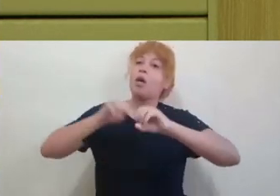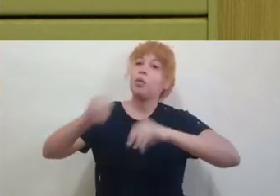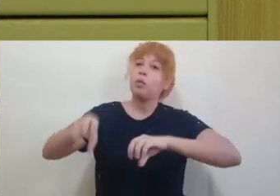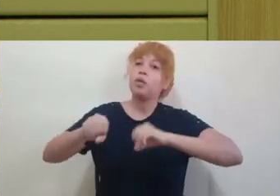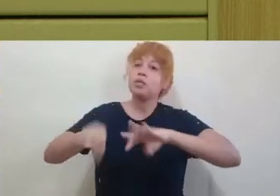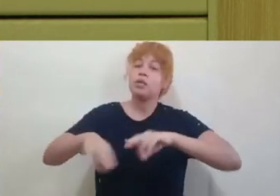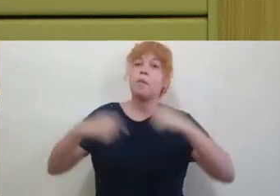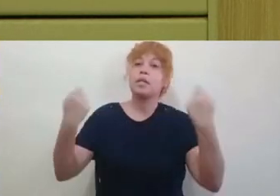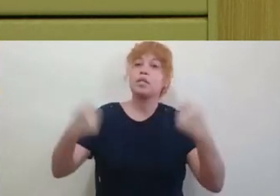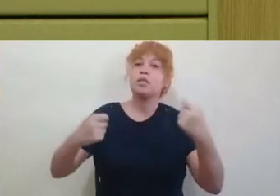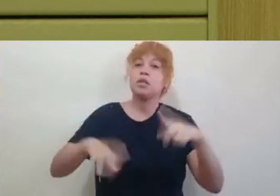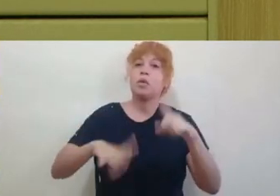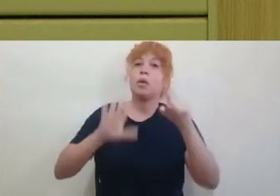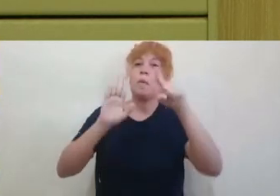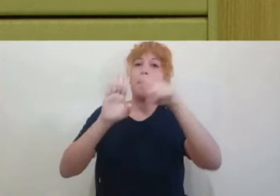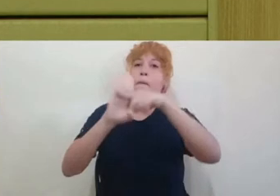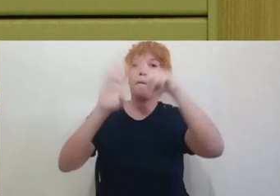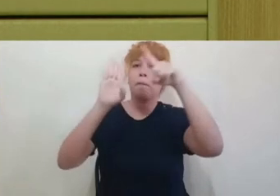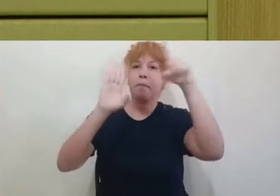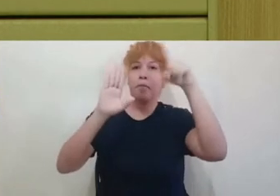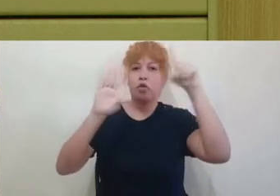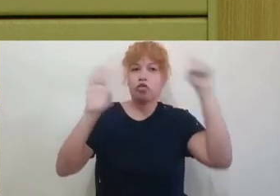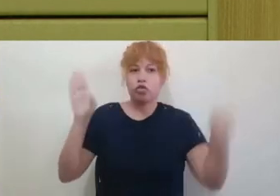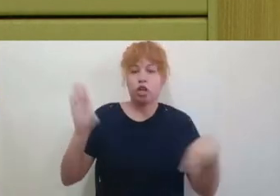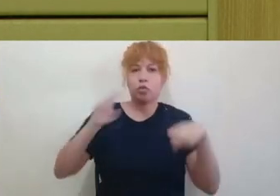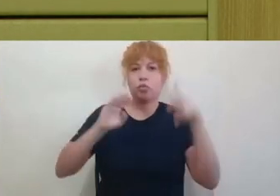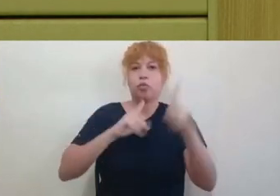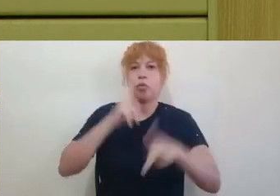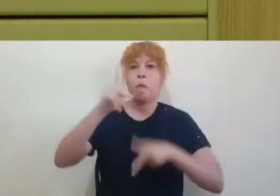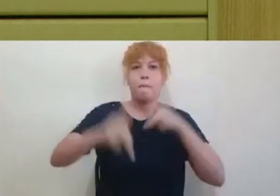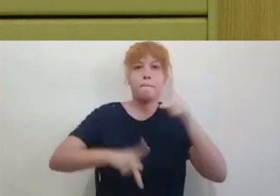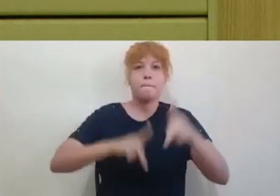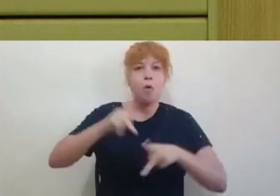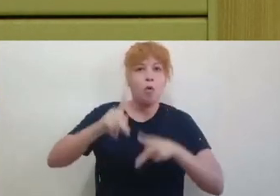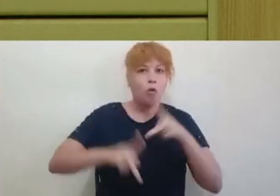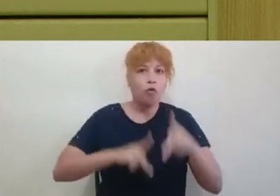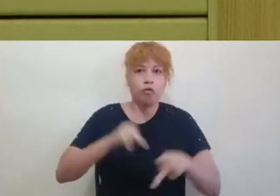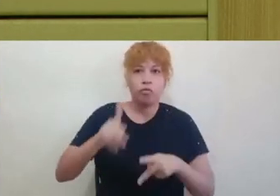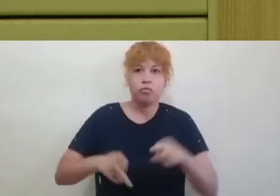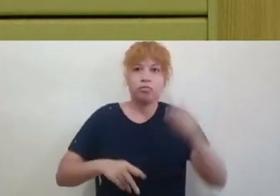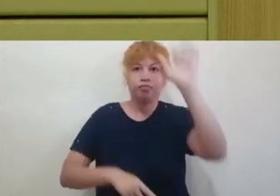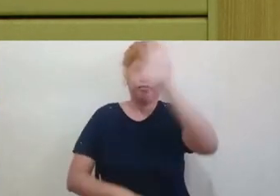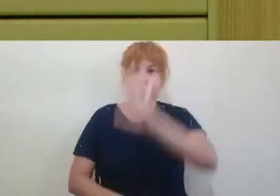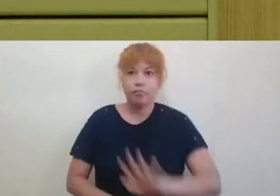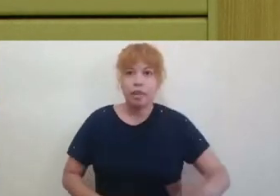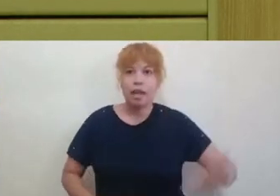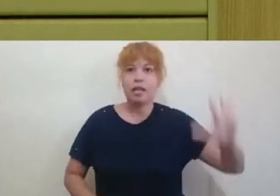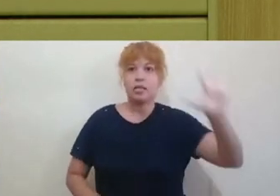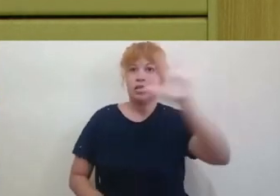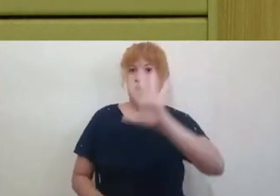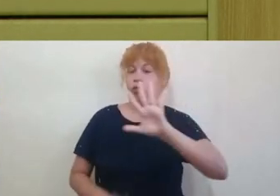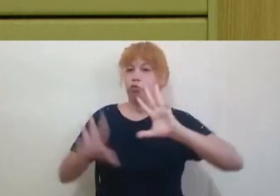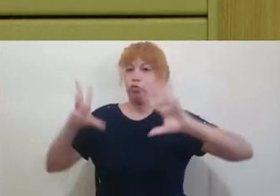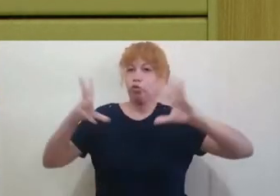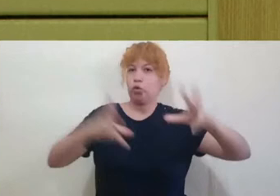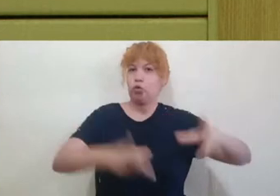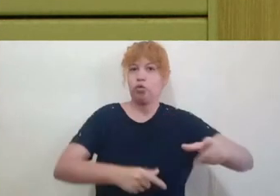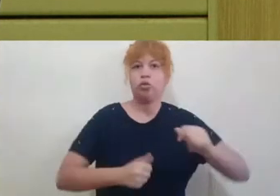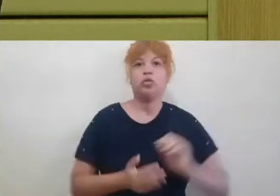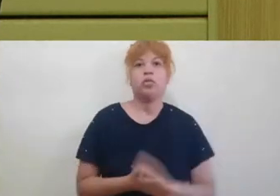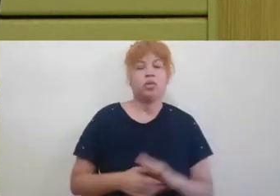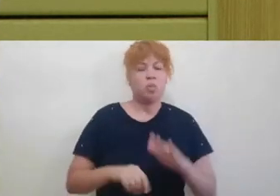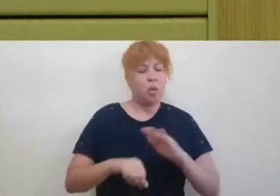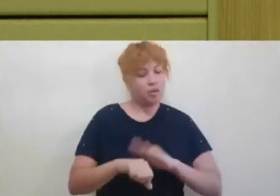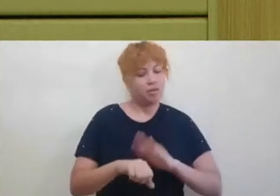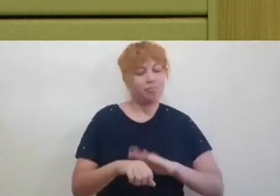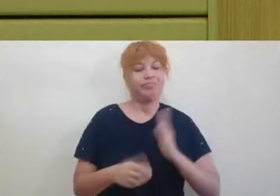melhores. E a luta hoje é por fazer a universidade funcionar, permanecer,